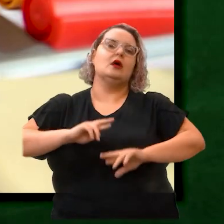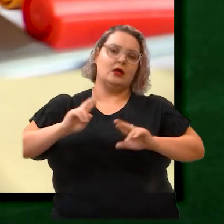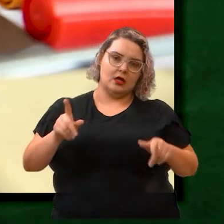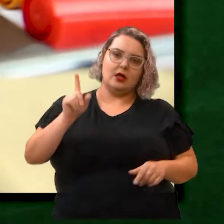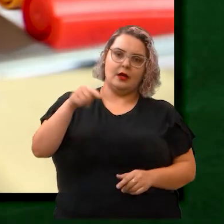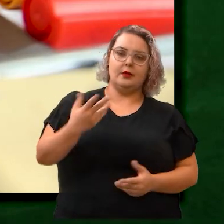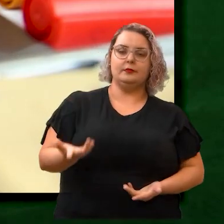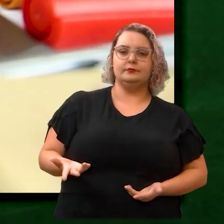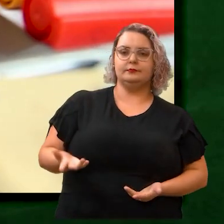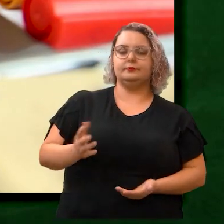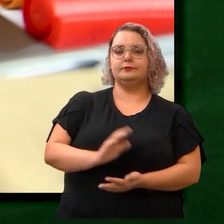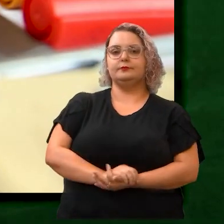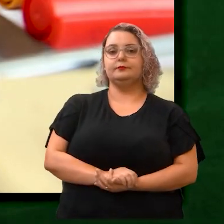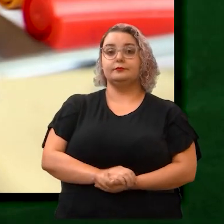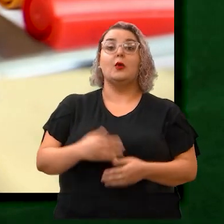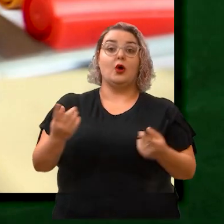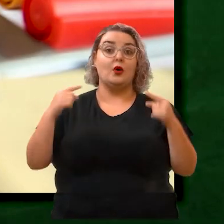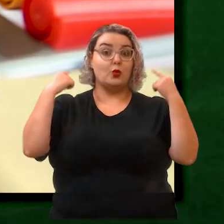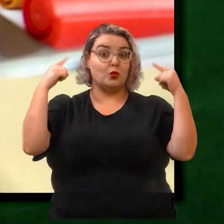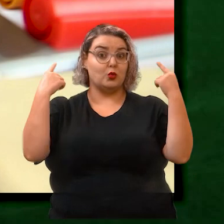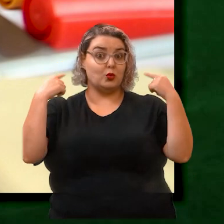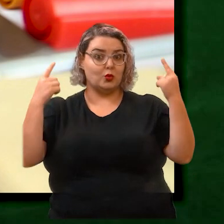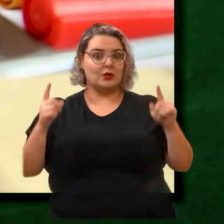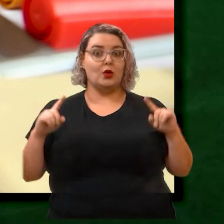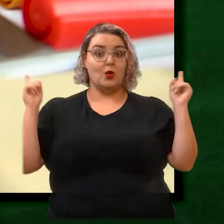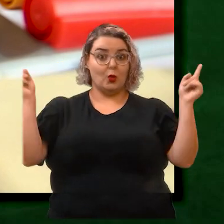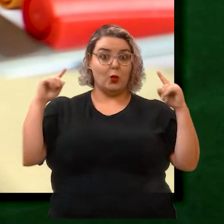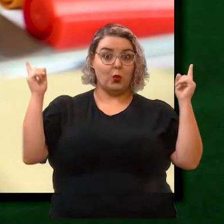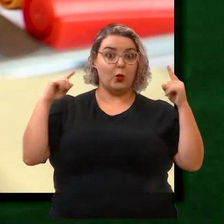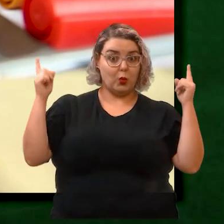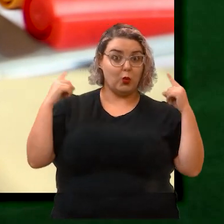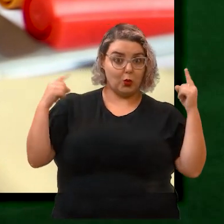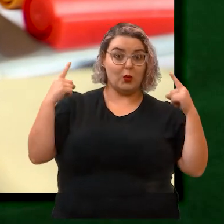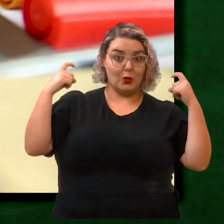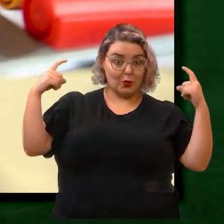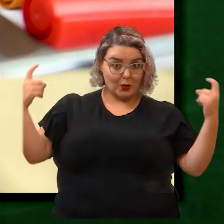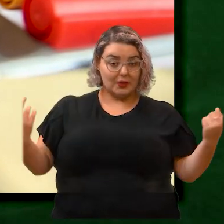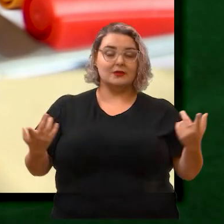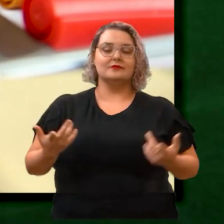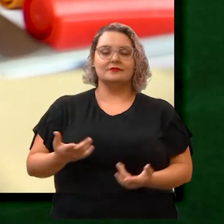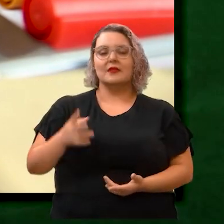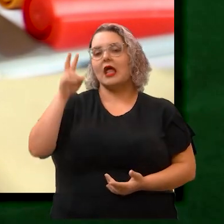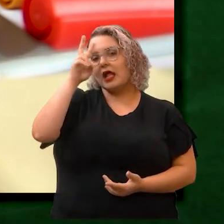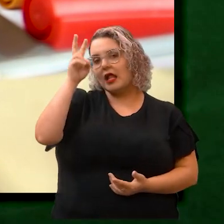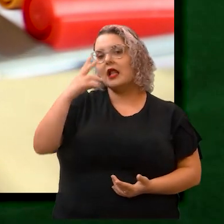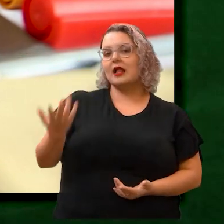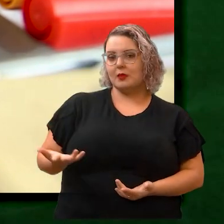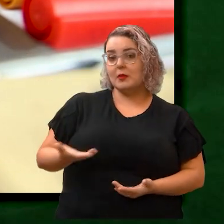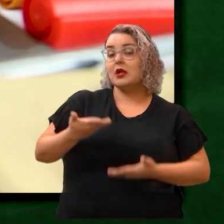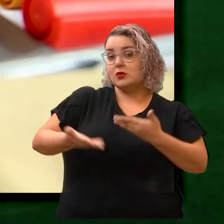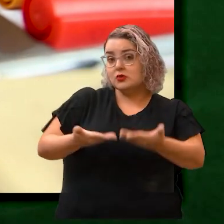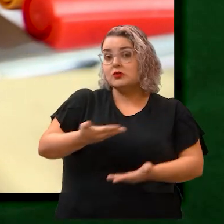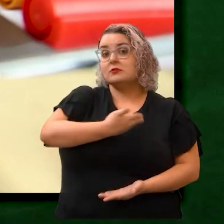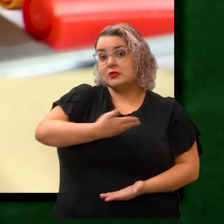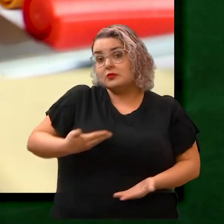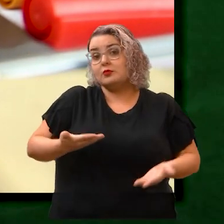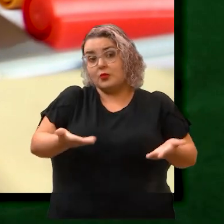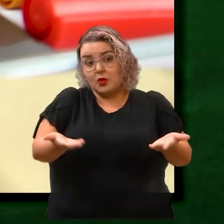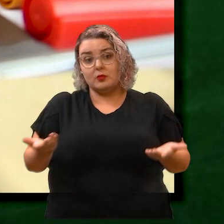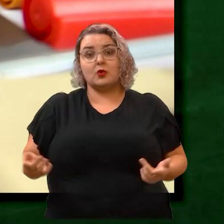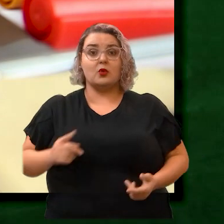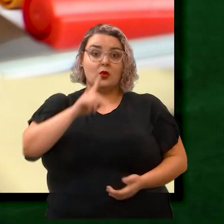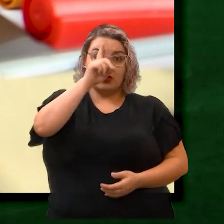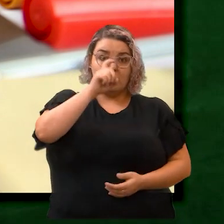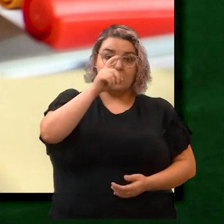é diferenciada Bora que tá ouvindo sirene aqui dá até para lembrar do de do serviço público né